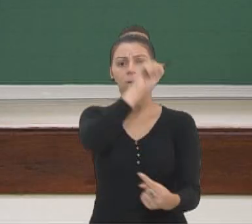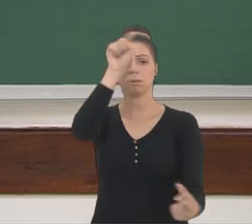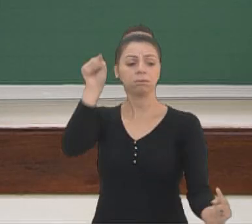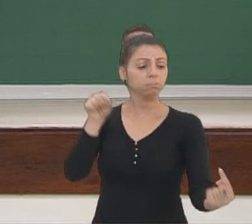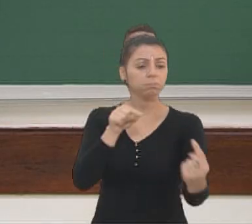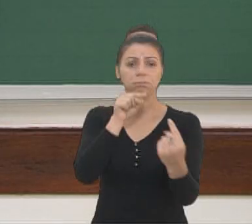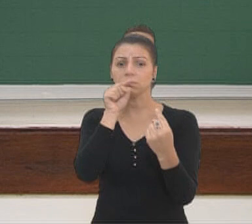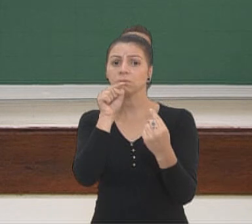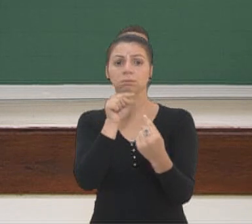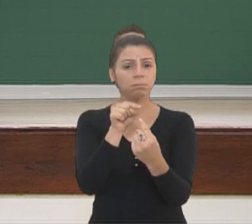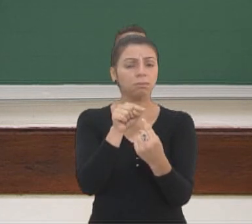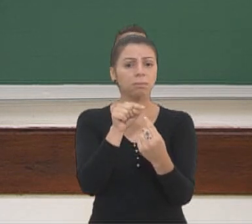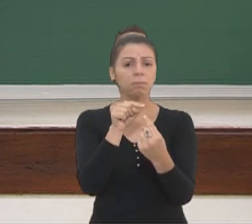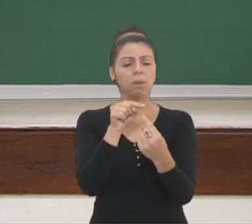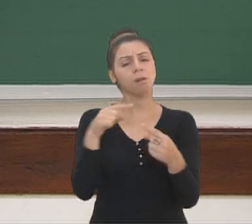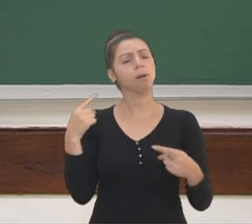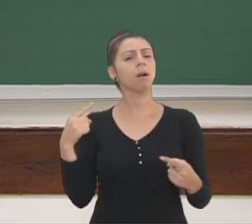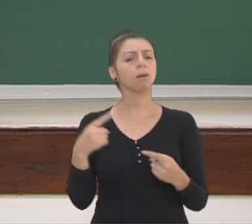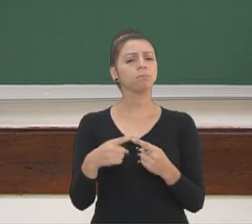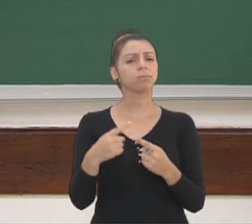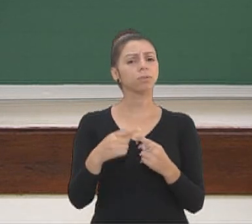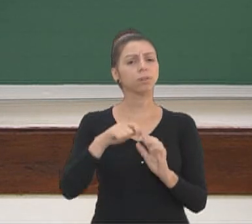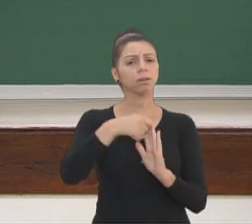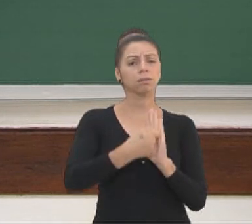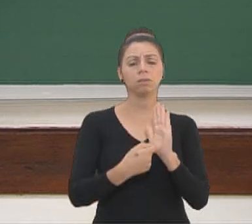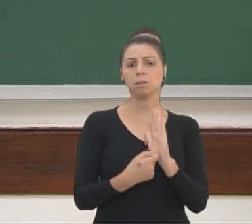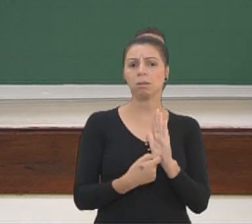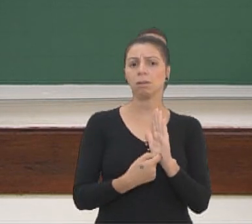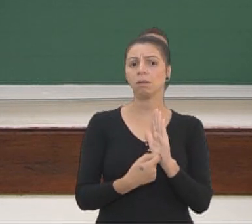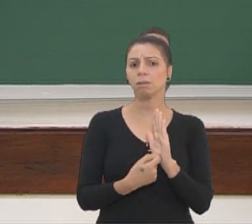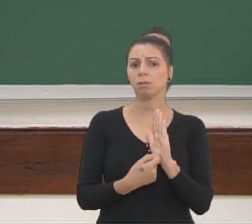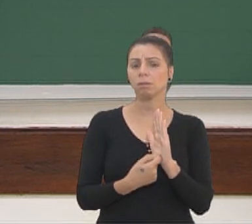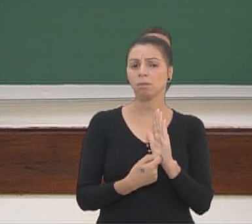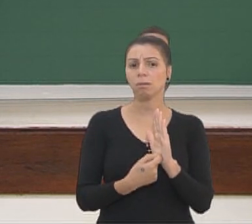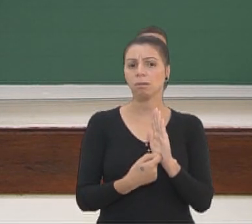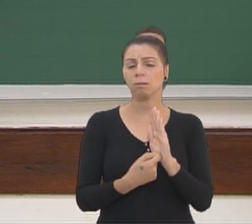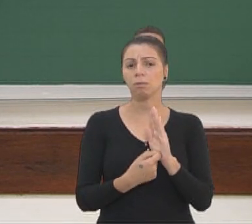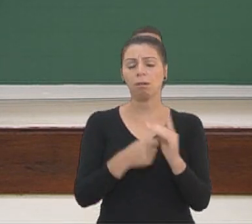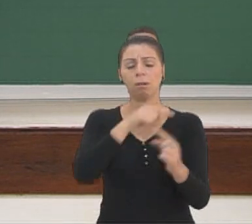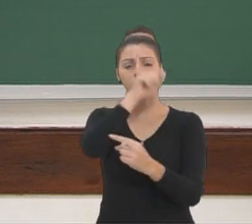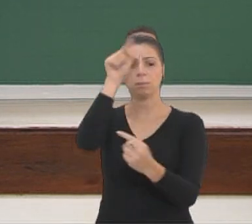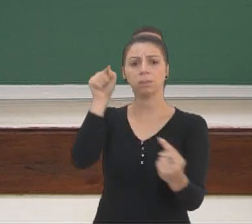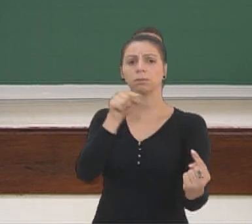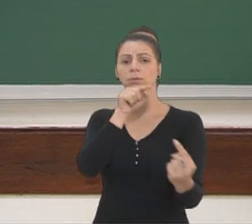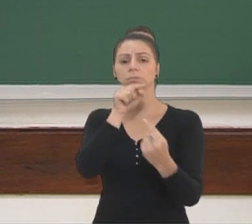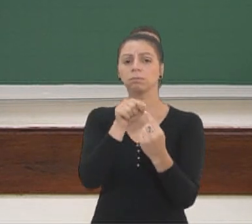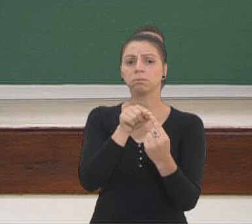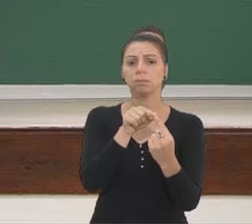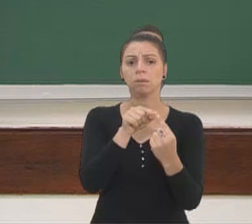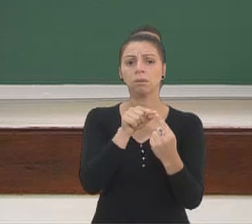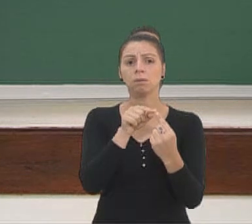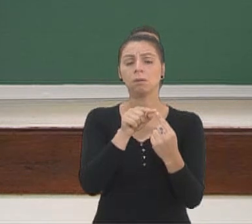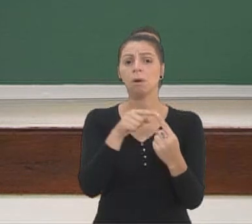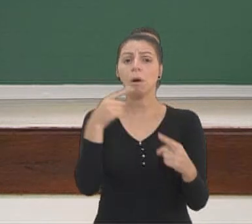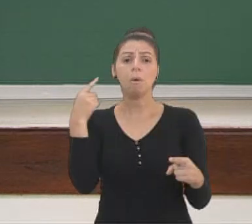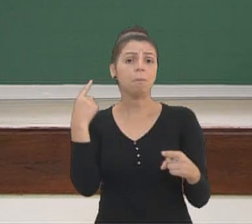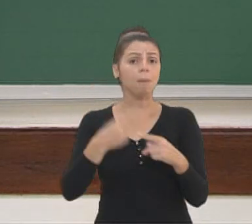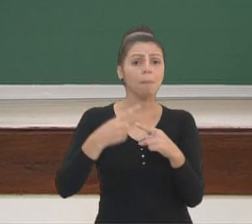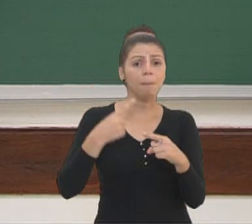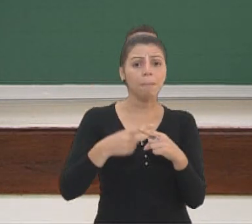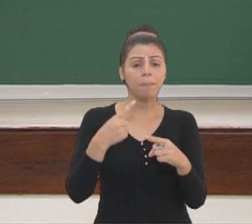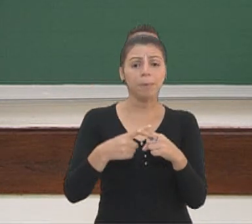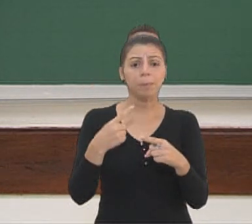Objetividade. Por que esse texto ele deve manter um nível de objetividade? Porque ele está voltado para a ideia